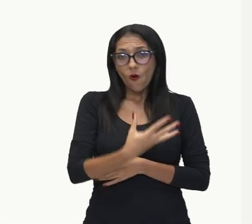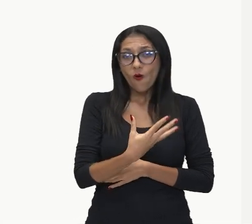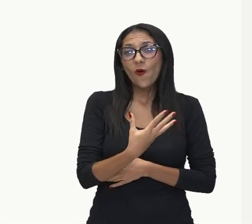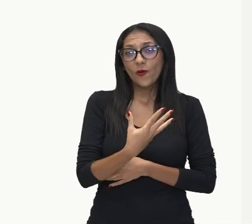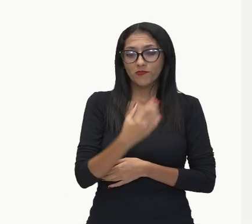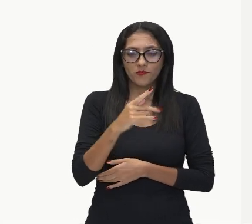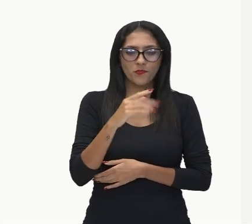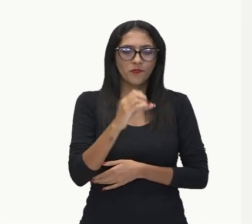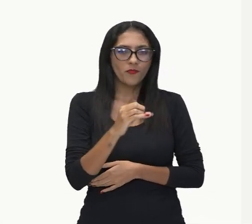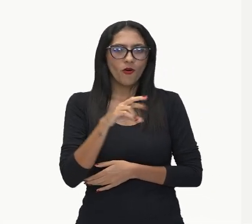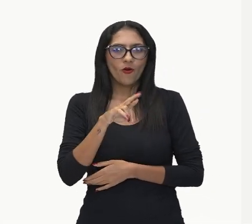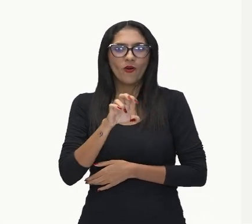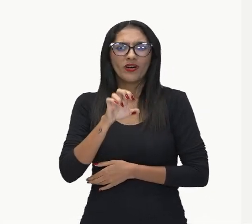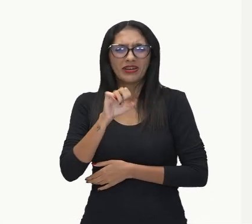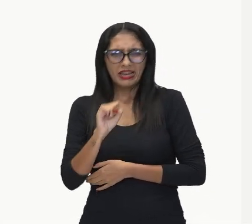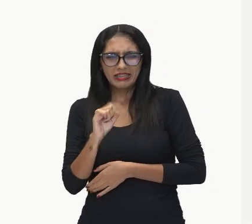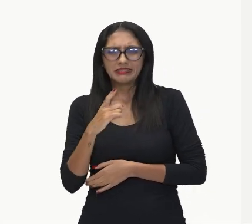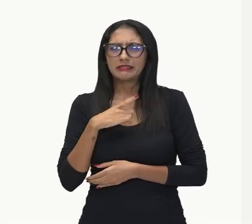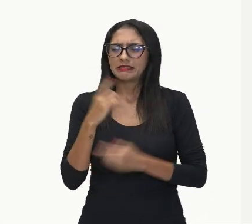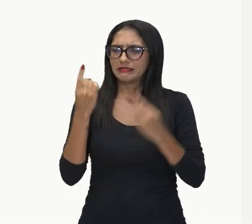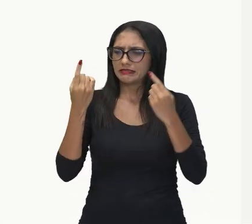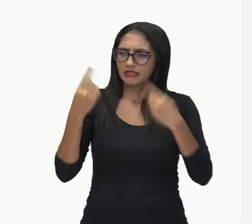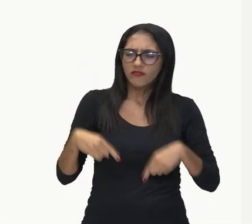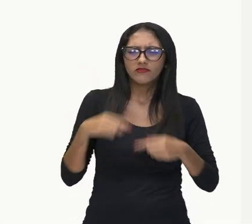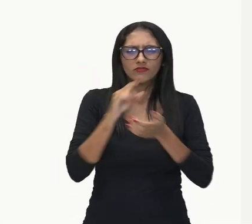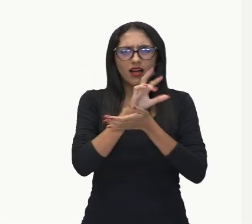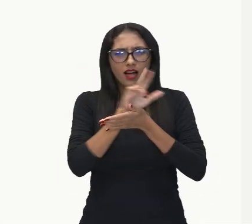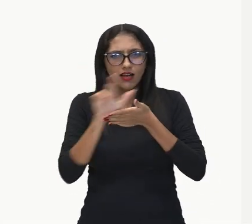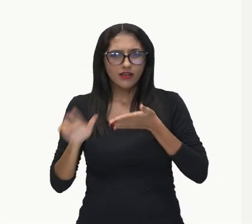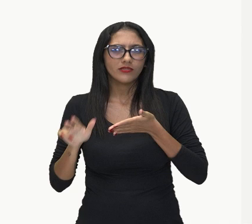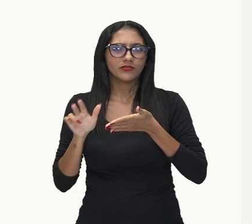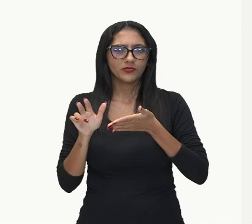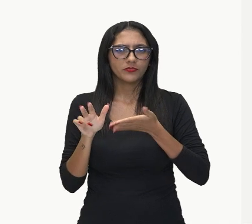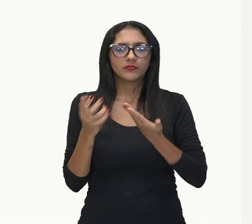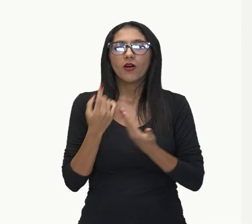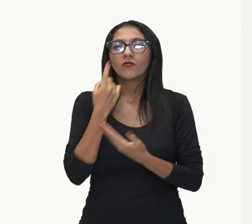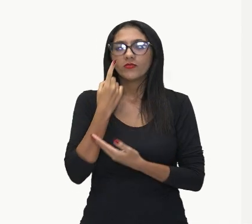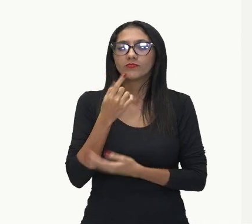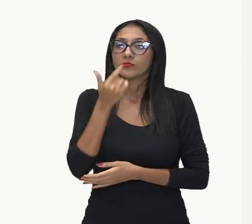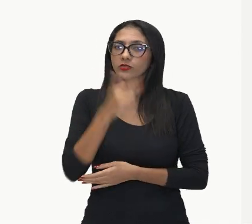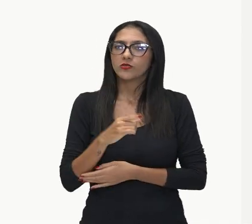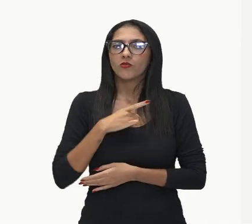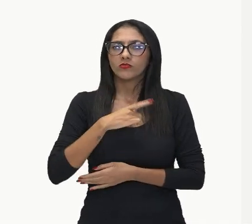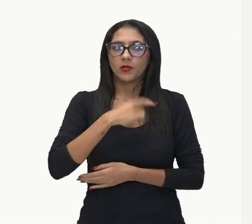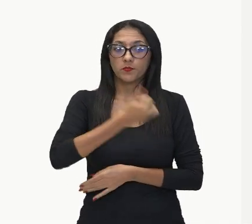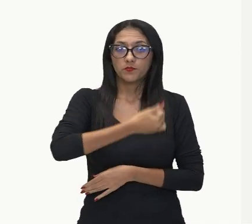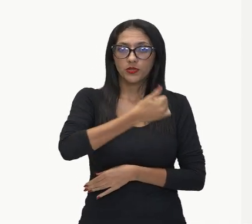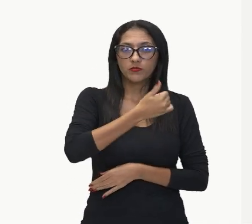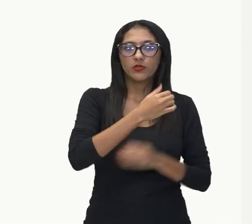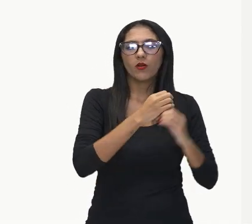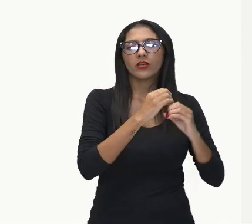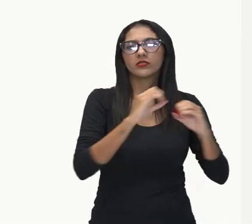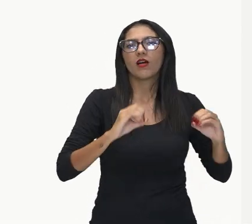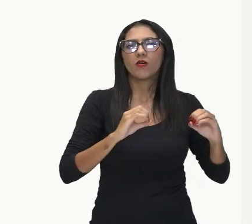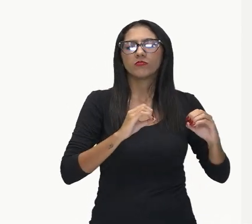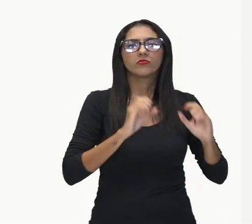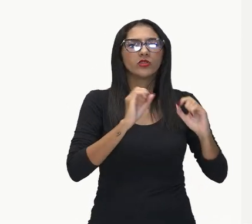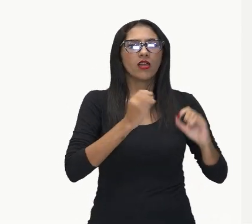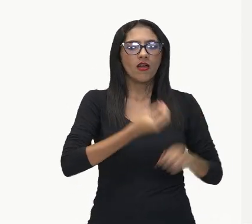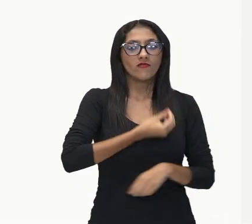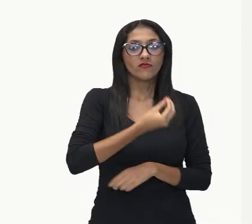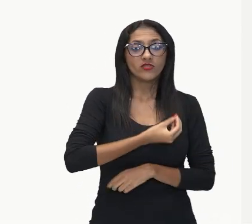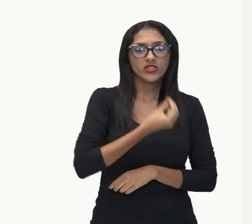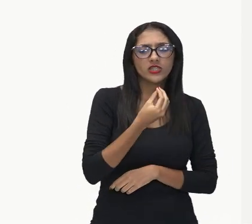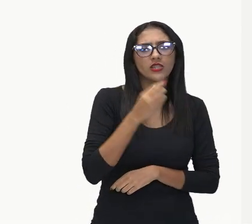muitos desafios. Observem, gente, período composto por 2 orações. Primeira oração, a vida é bela, com o verbo